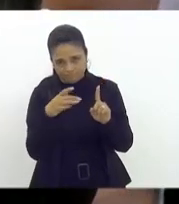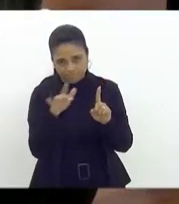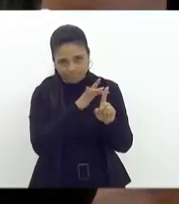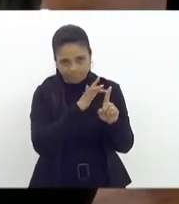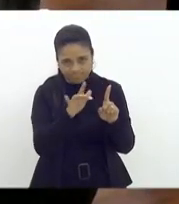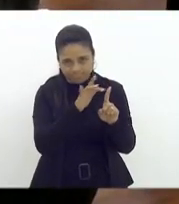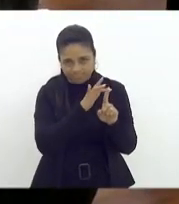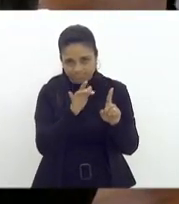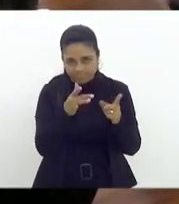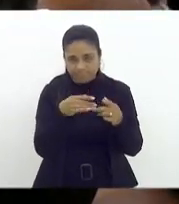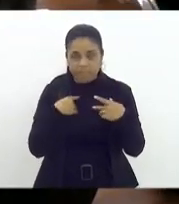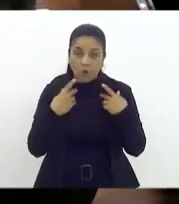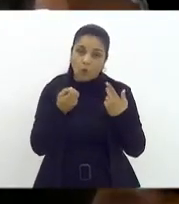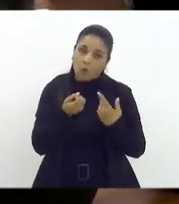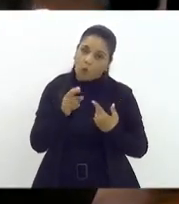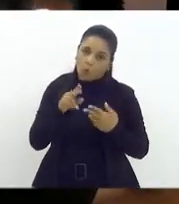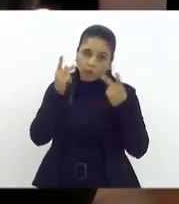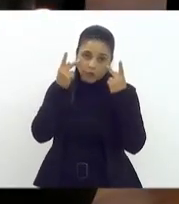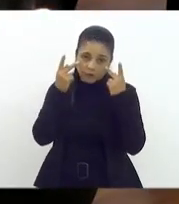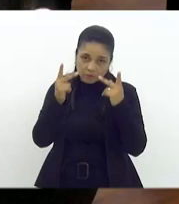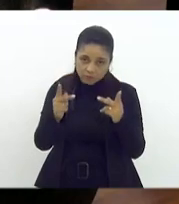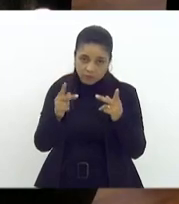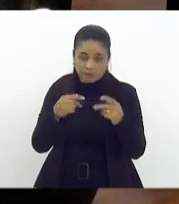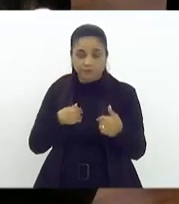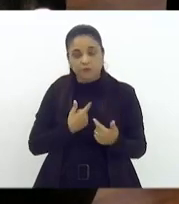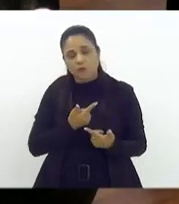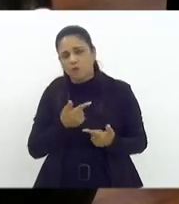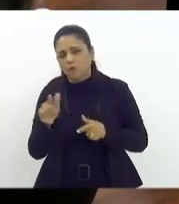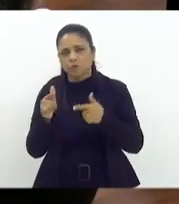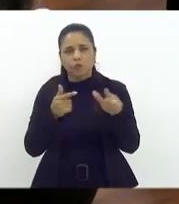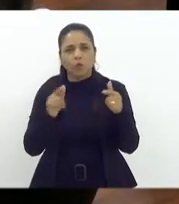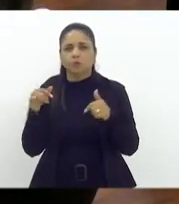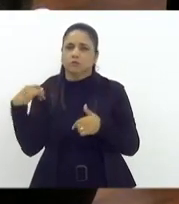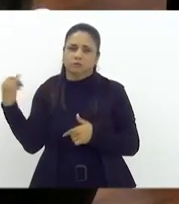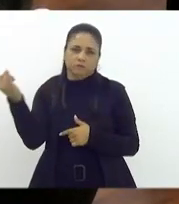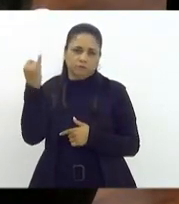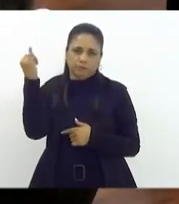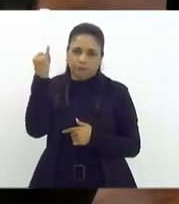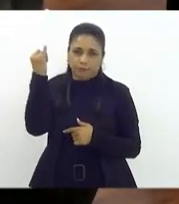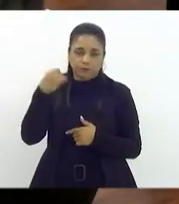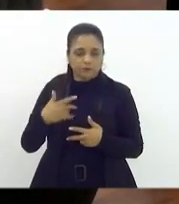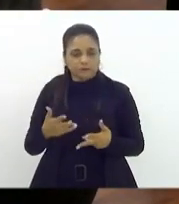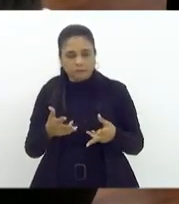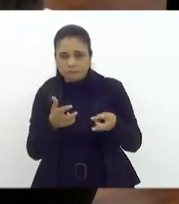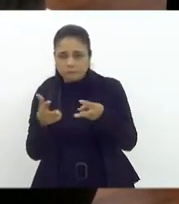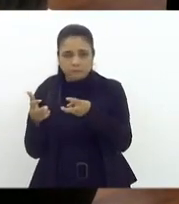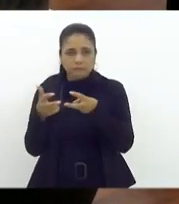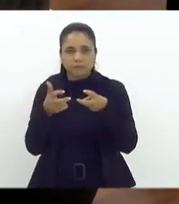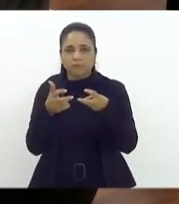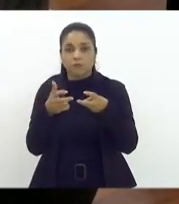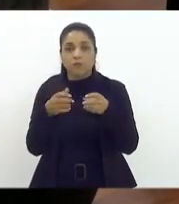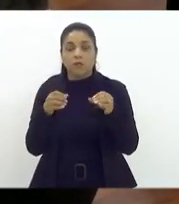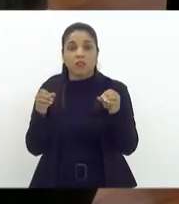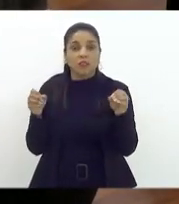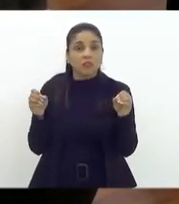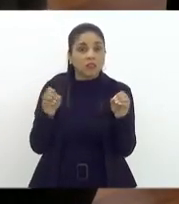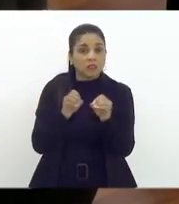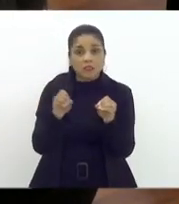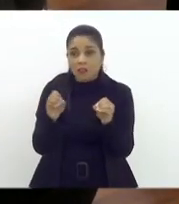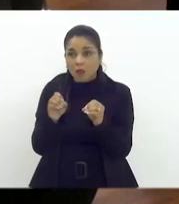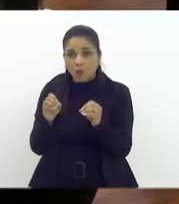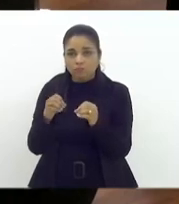foram vítimas ou testemunhas e outra série de questões importantes que a gente identificou e que nenhuma desses